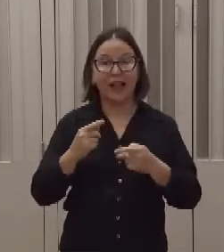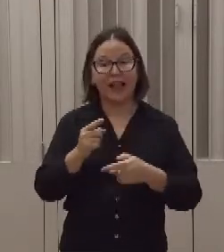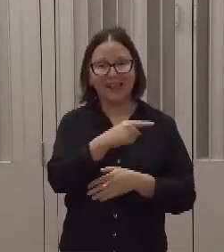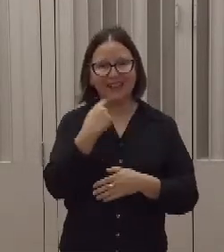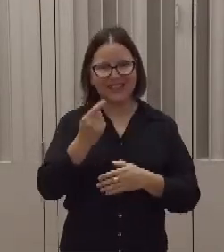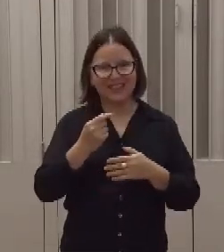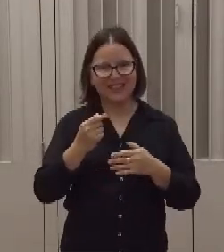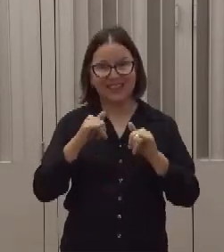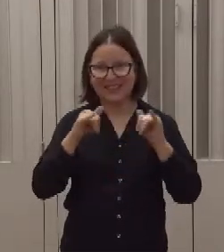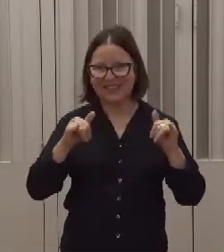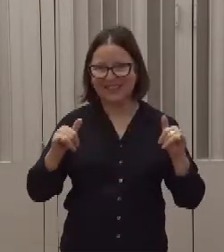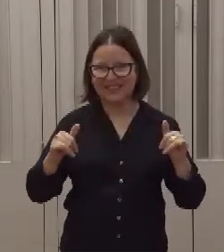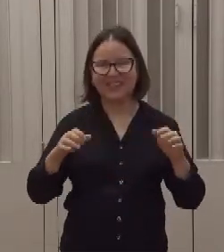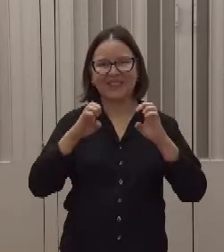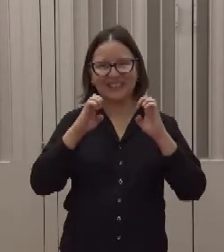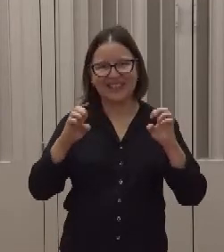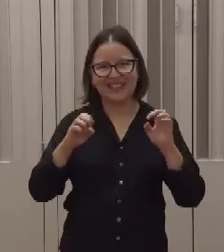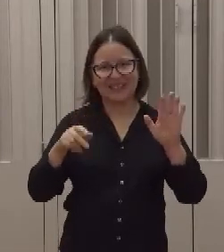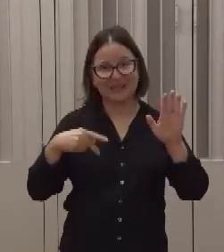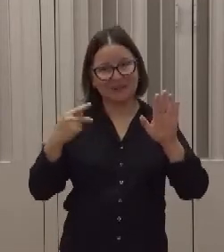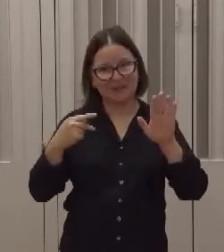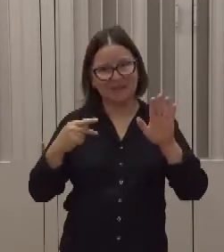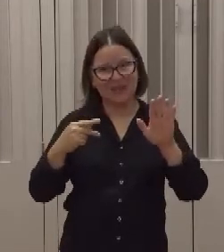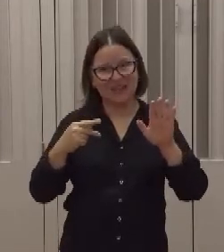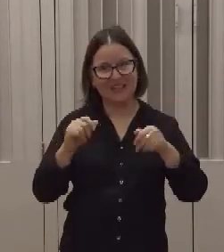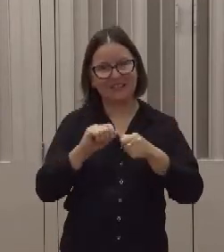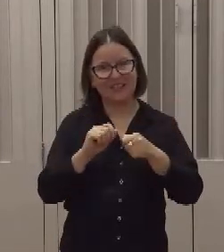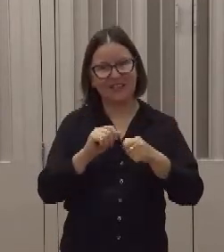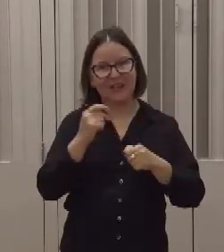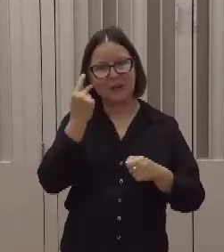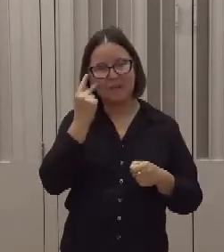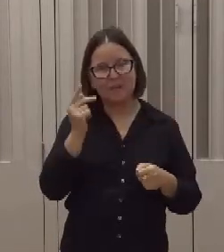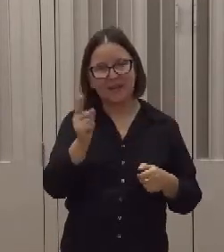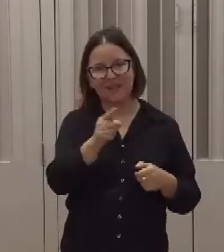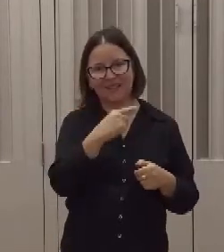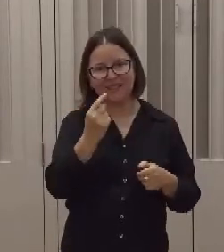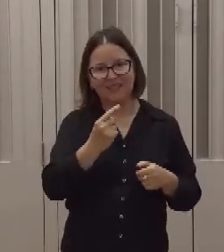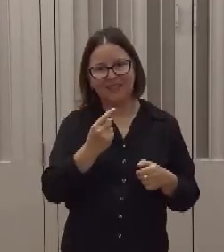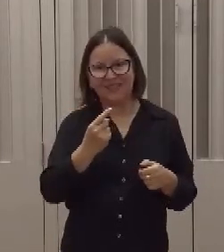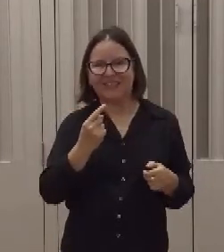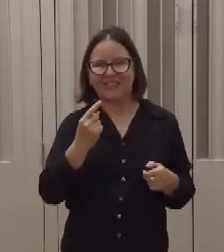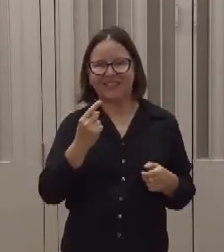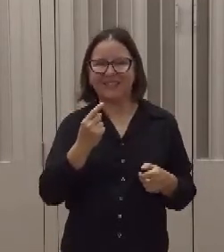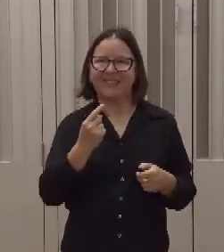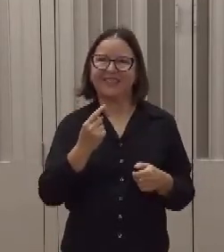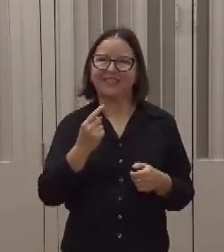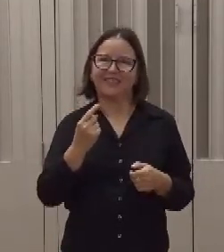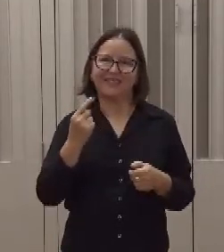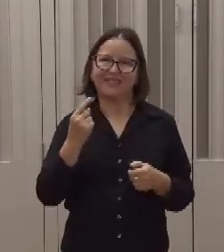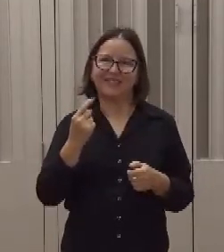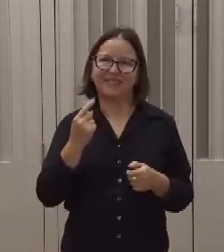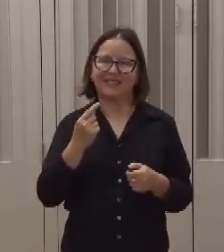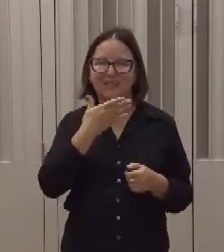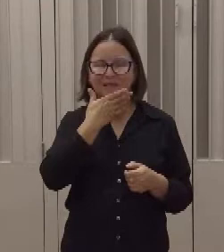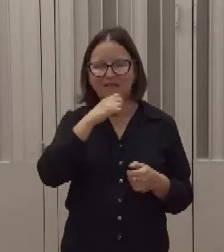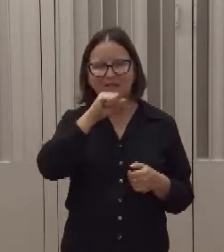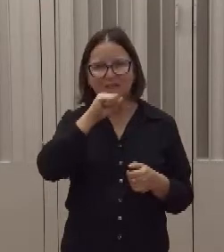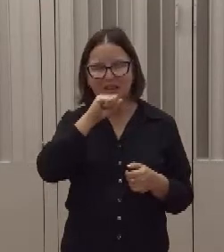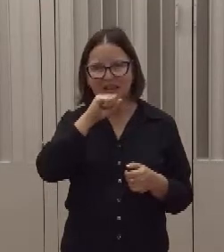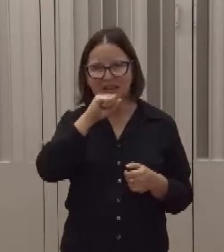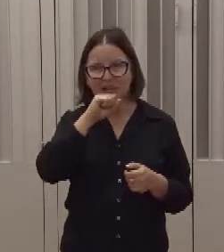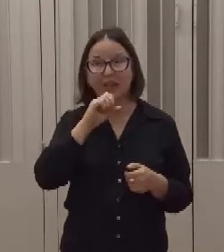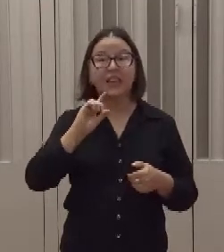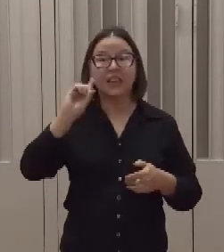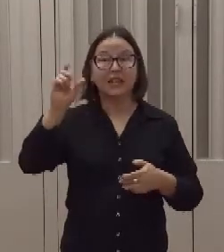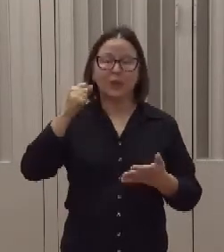evangelho da promessa, feita a nossos pais, como Deus a cumpriu plenamente a nós, seus